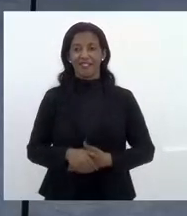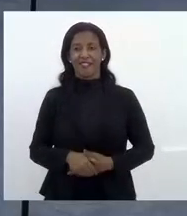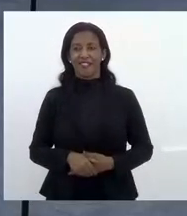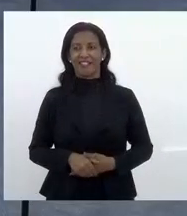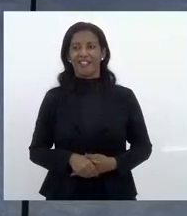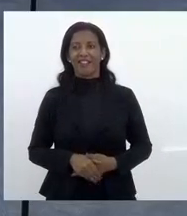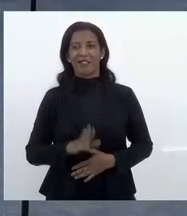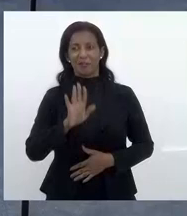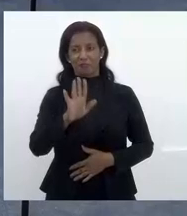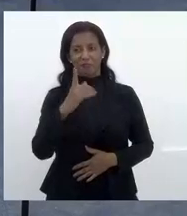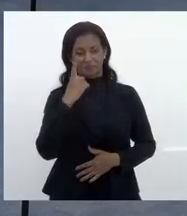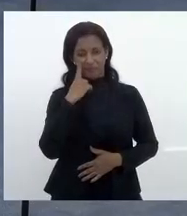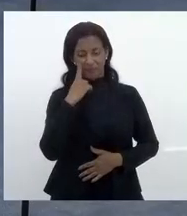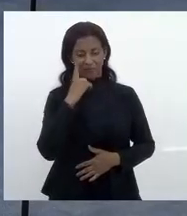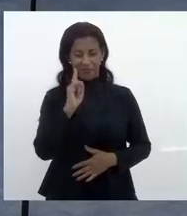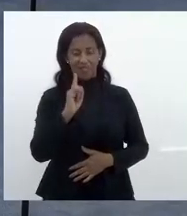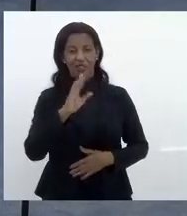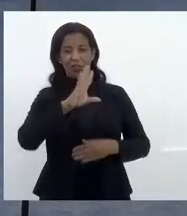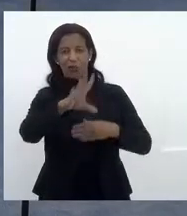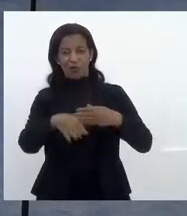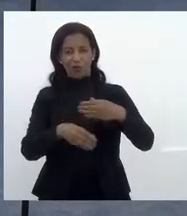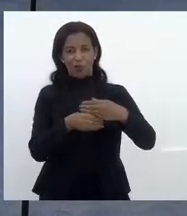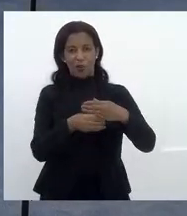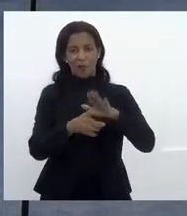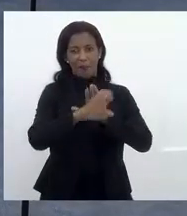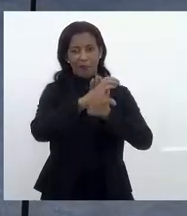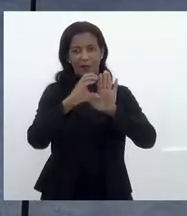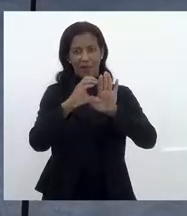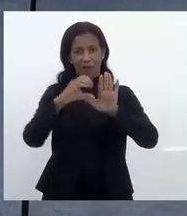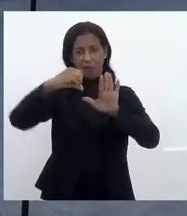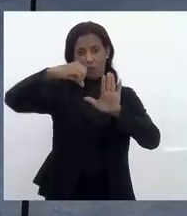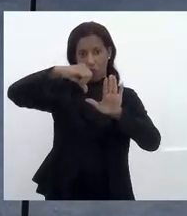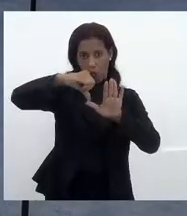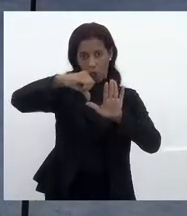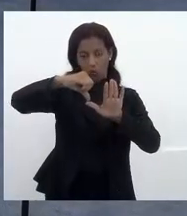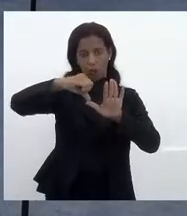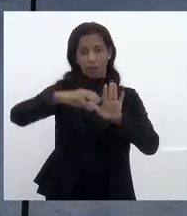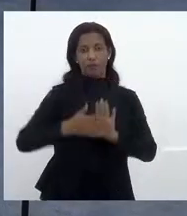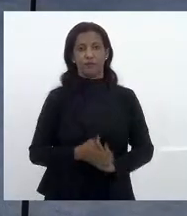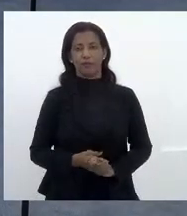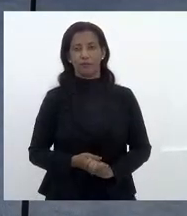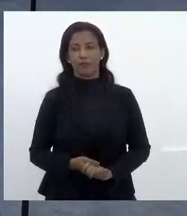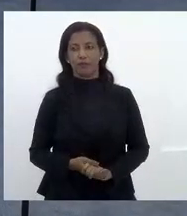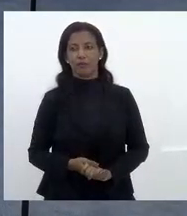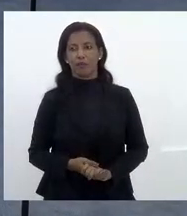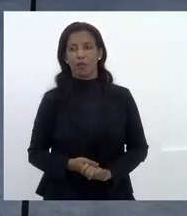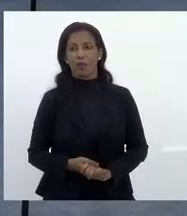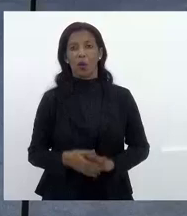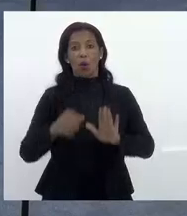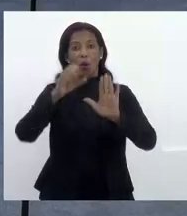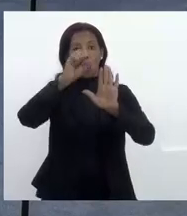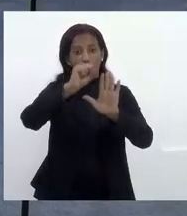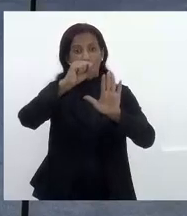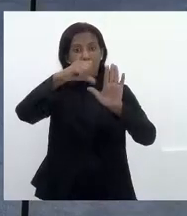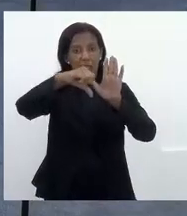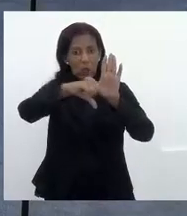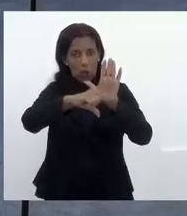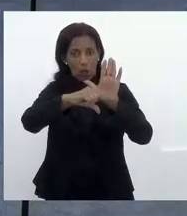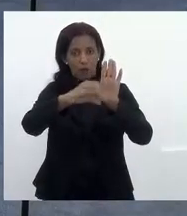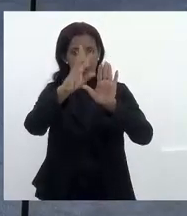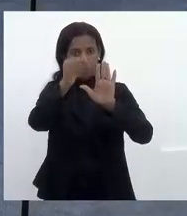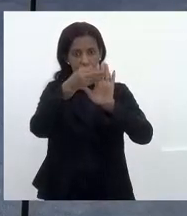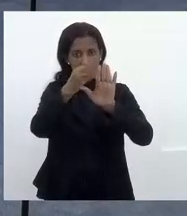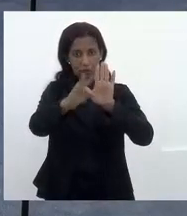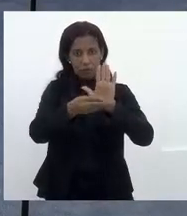vai chover ou só foi incluído o parágrafo nono e o parágrafo 8º parágrafo dono